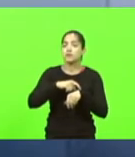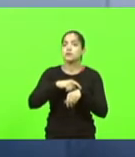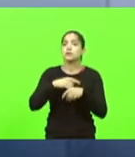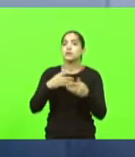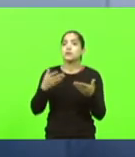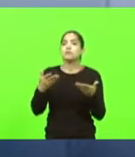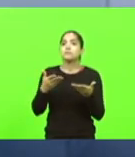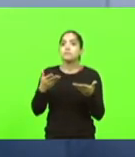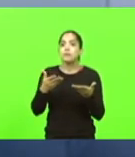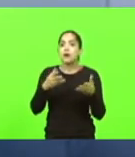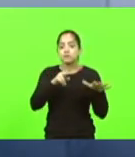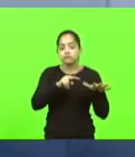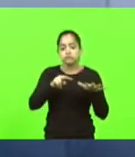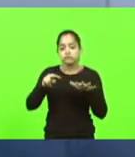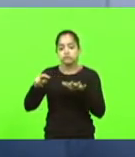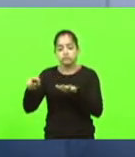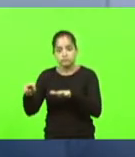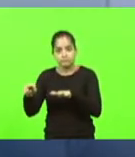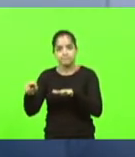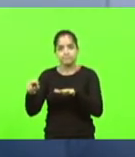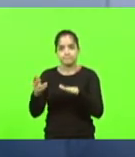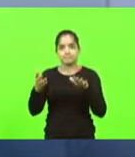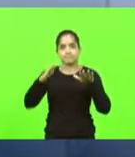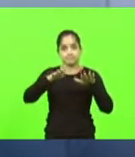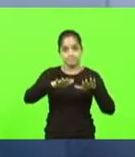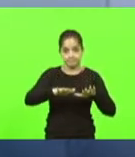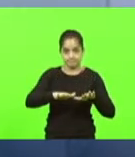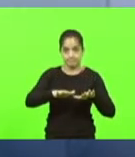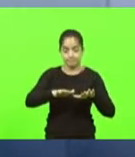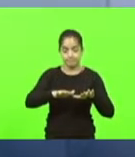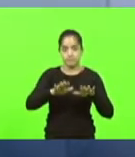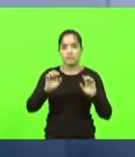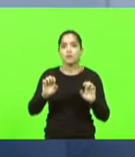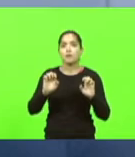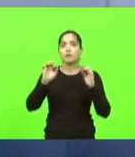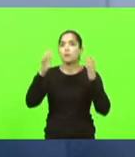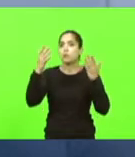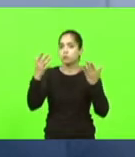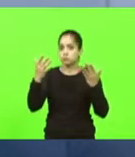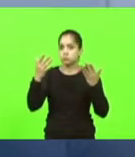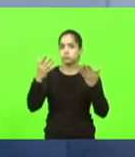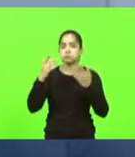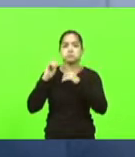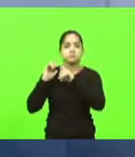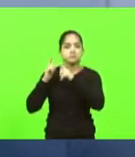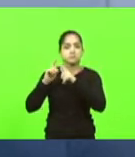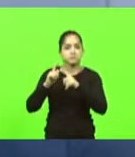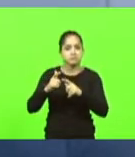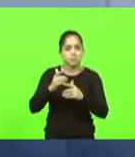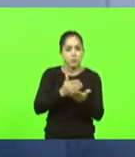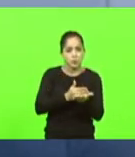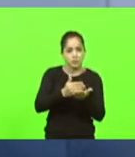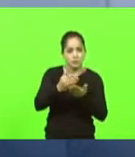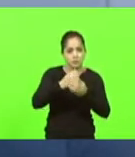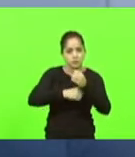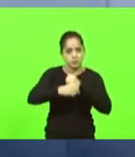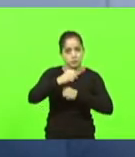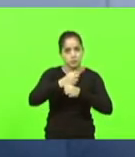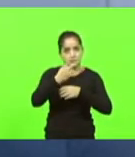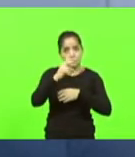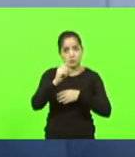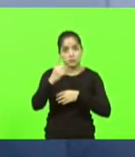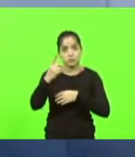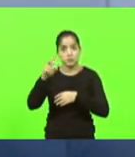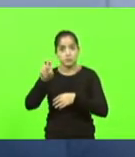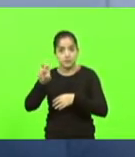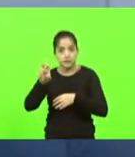a nossa Semana Inclusiva aqui em Santa Catarina, um evento que já se tornou tradicional. Desde 2015, nós temos realizado. O